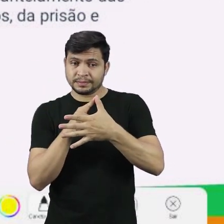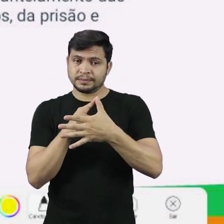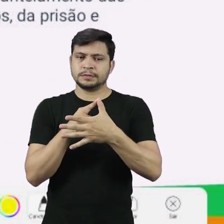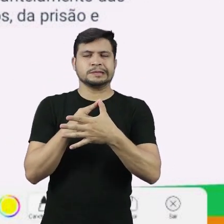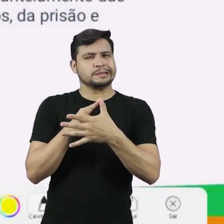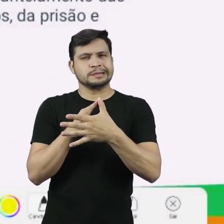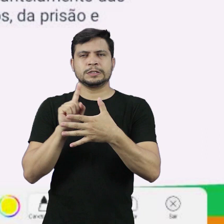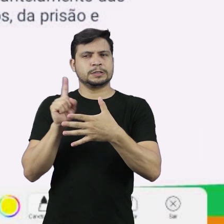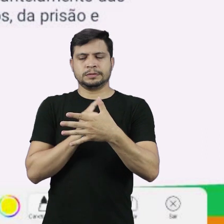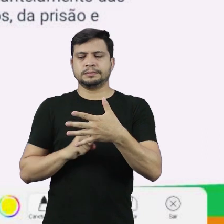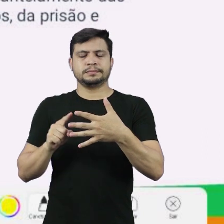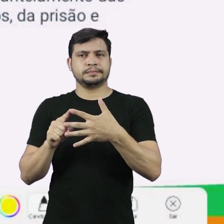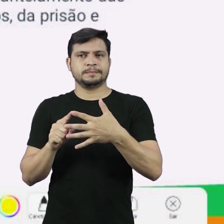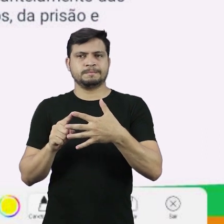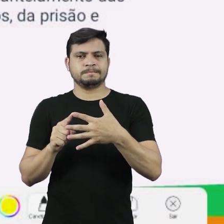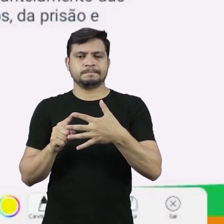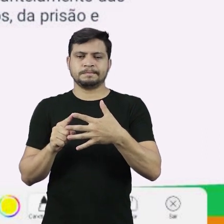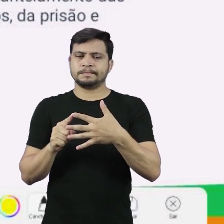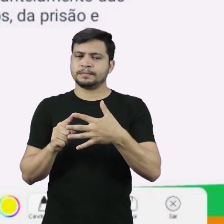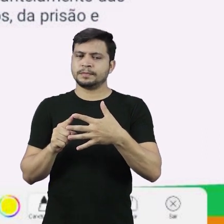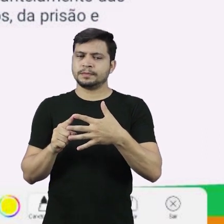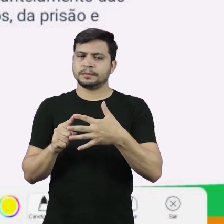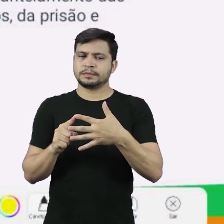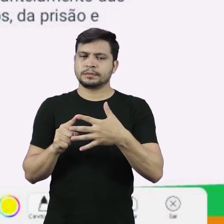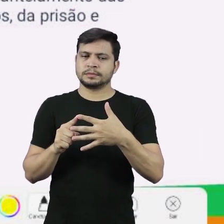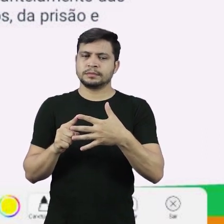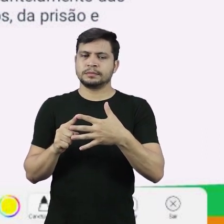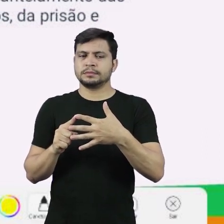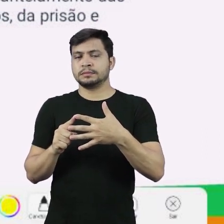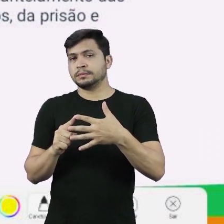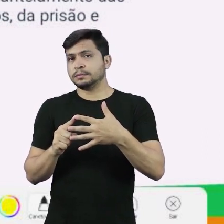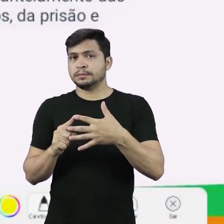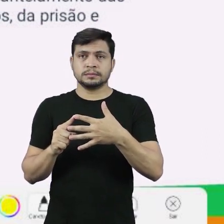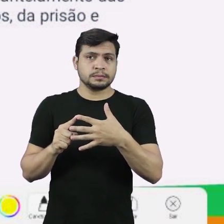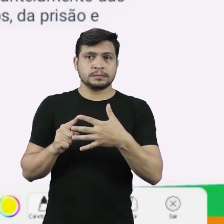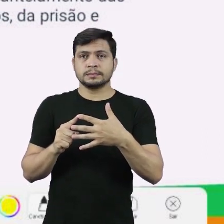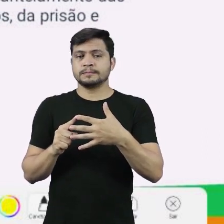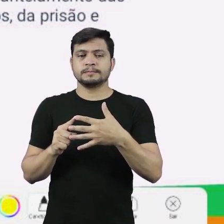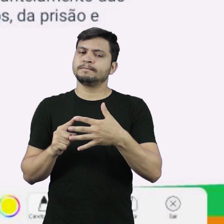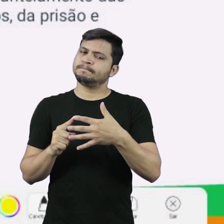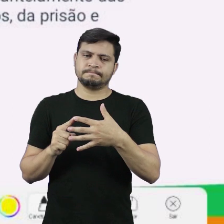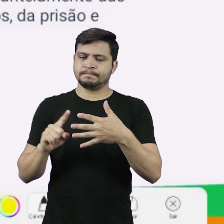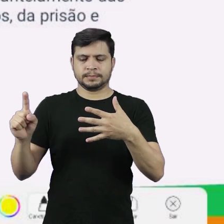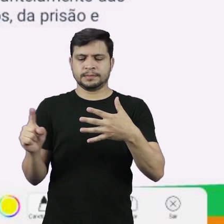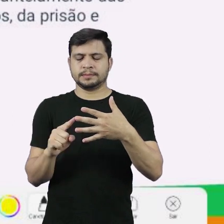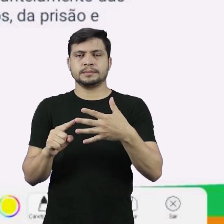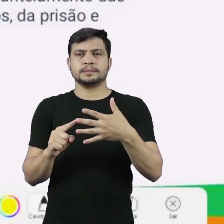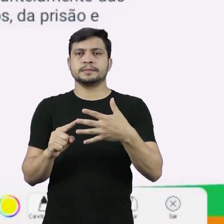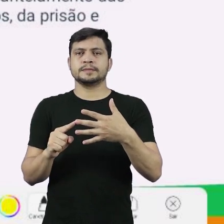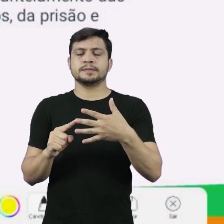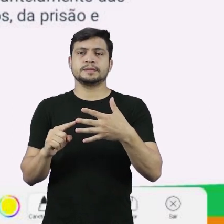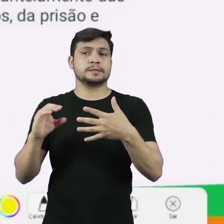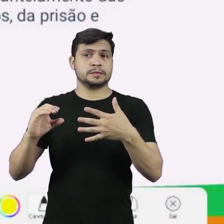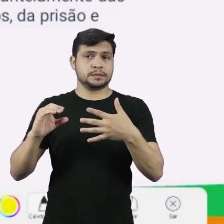corretas, já vimos que não. Apenas as afirmativas 1, 2 e 3, se tem um 2 nós não marcamos. Letra C, apenas